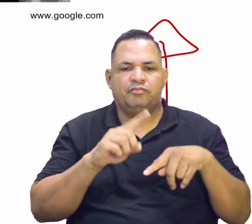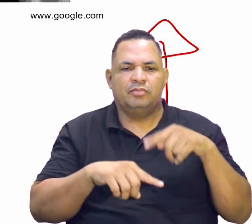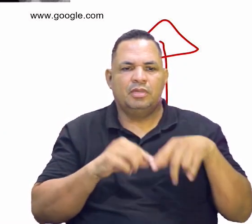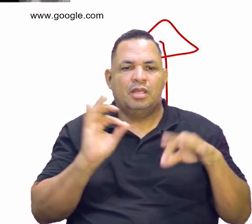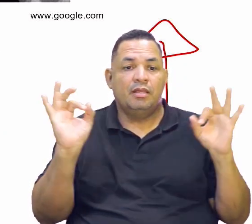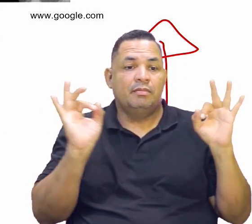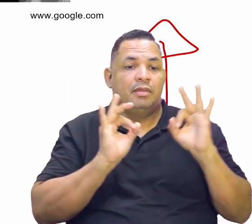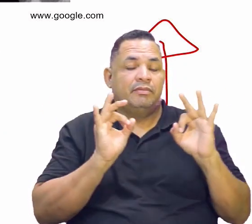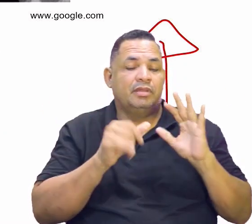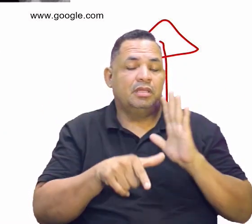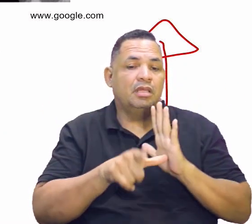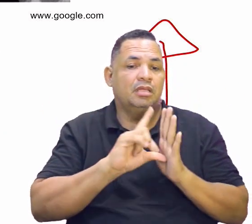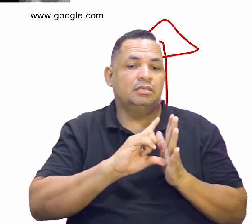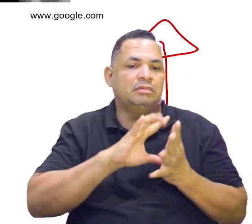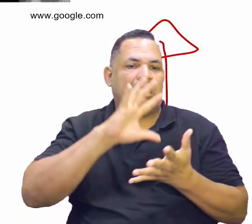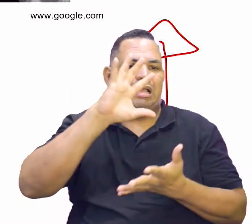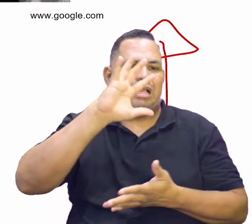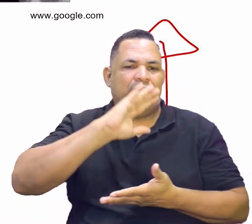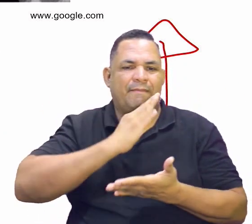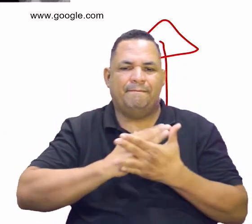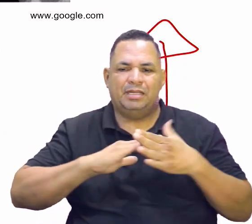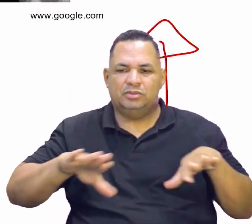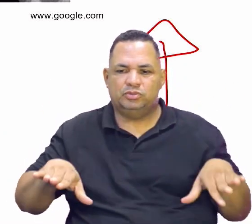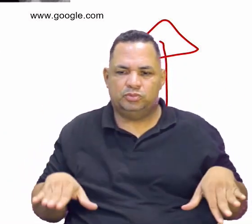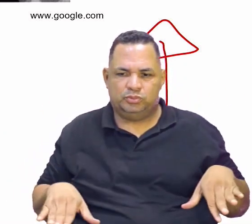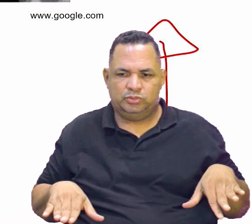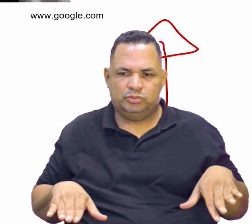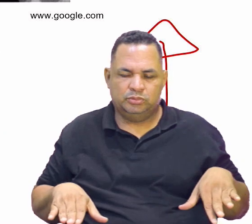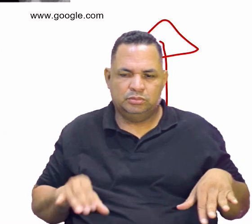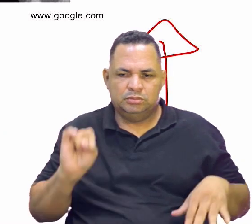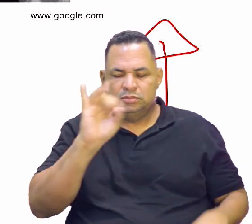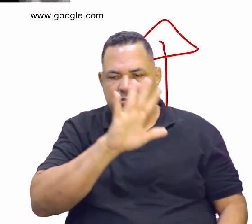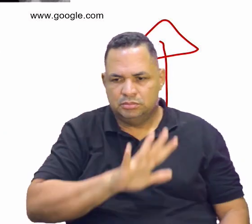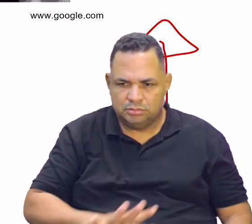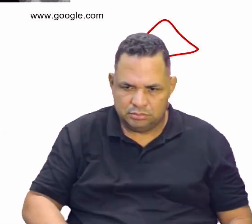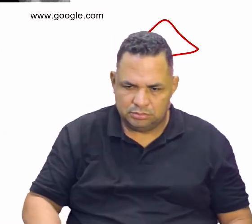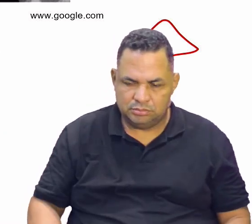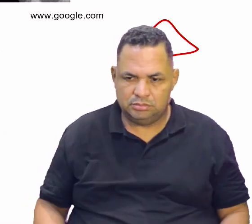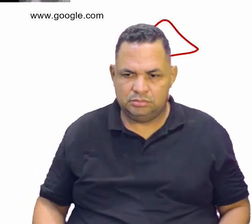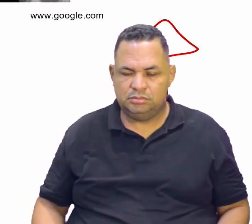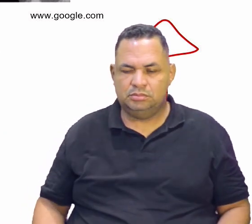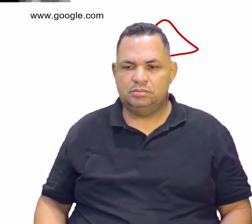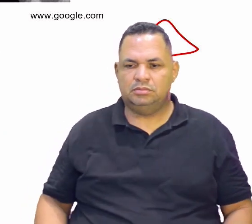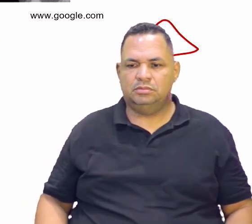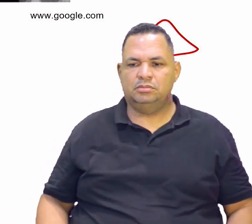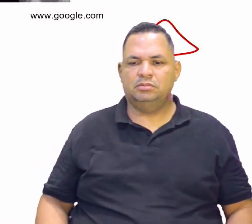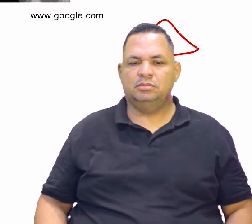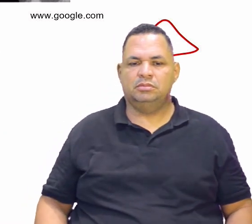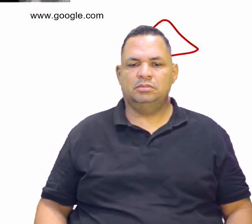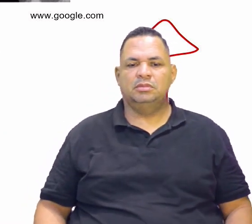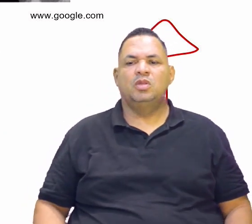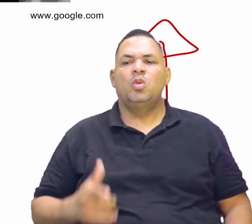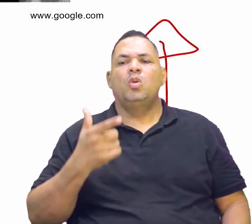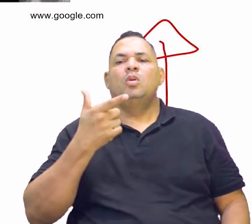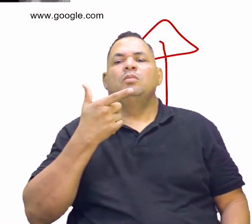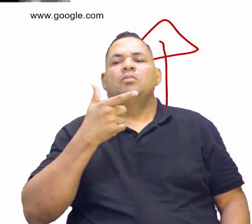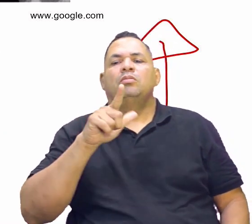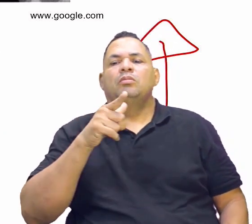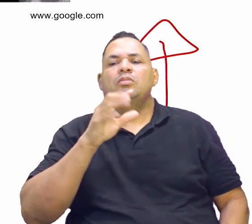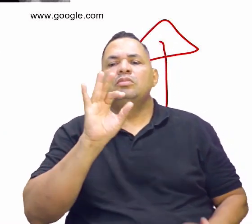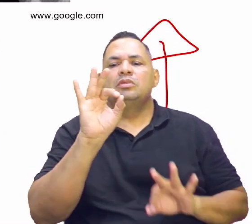eram perfeitas e vai destruindo a imagem, tá certo? E fica essa deformação. Sem aquela